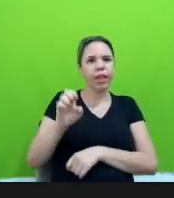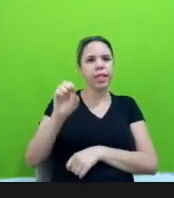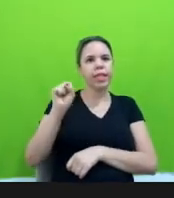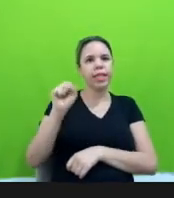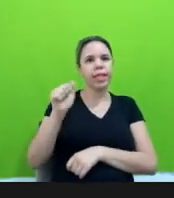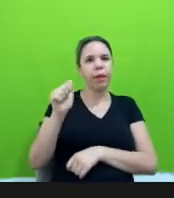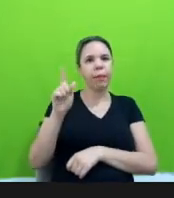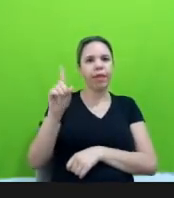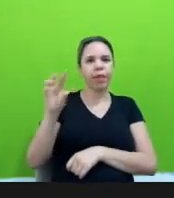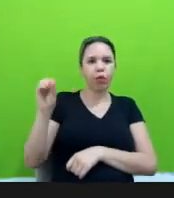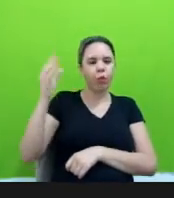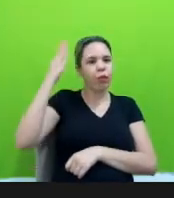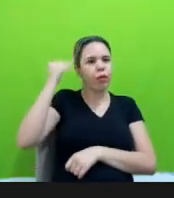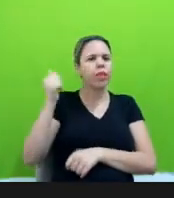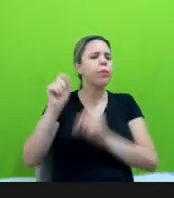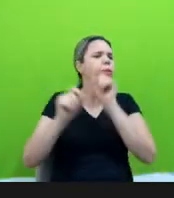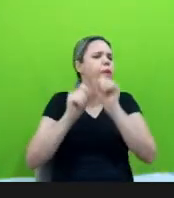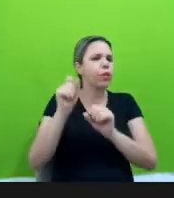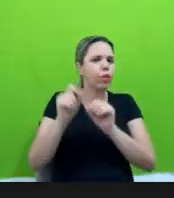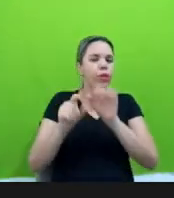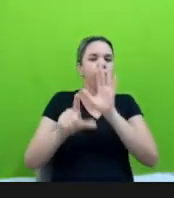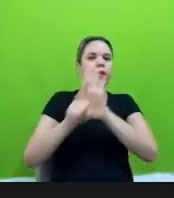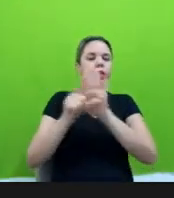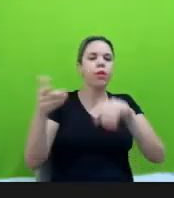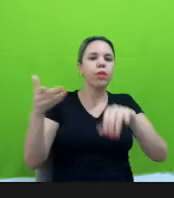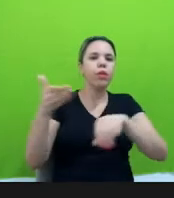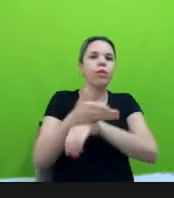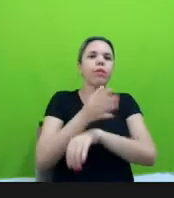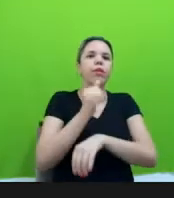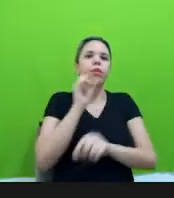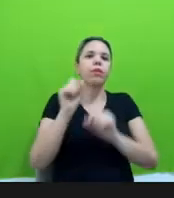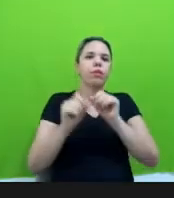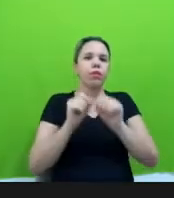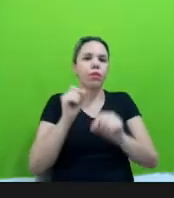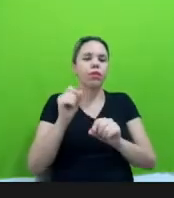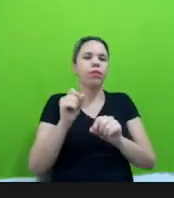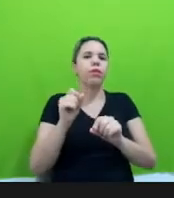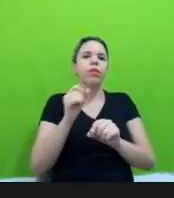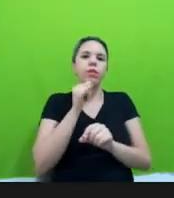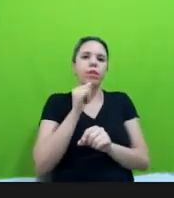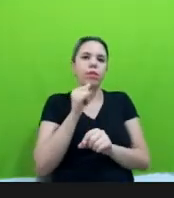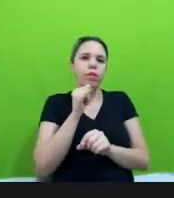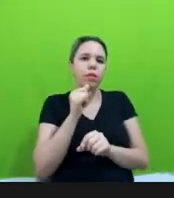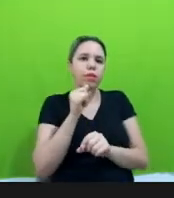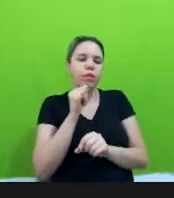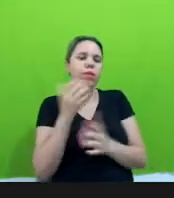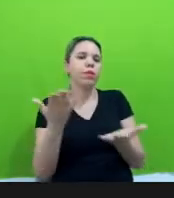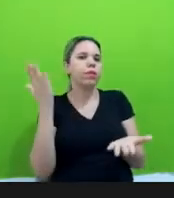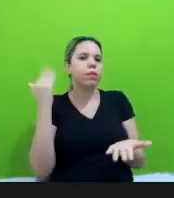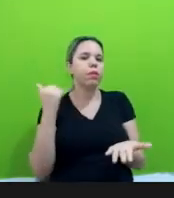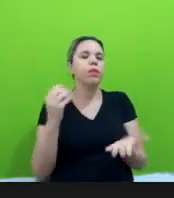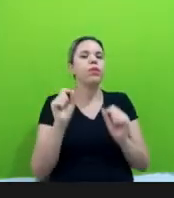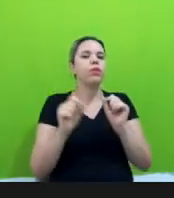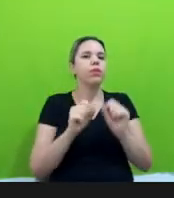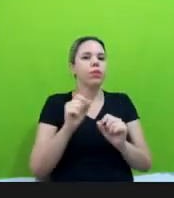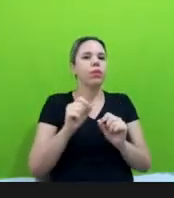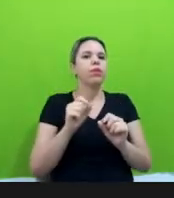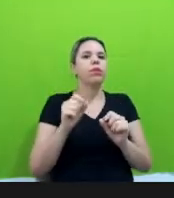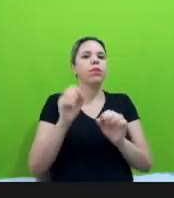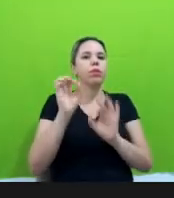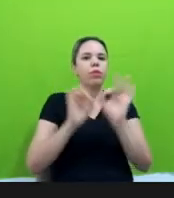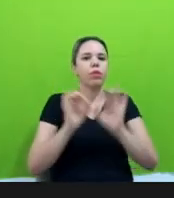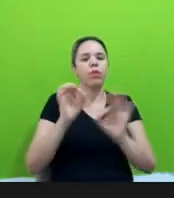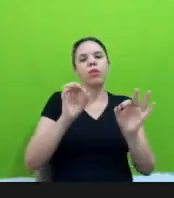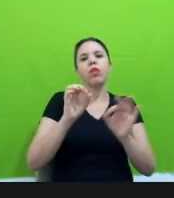lei de acesso à informação, né, faz parte do core, né, da Fiquem Sabendo, e também é produtor da Globo News.